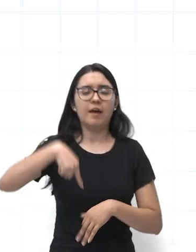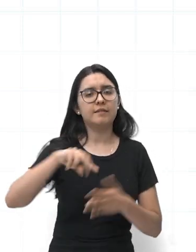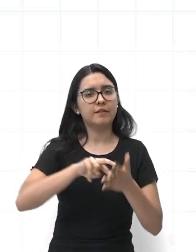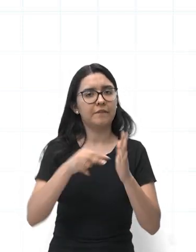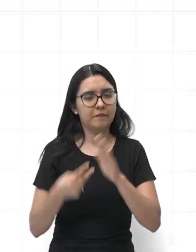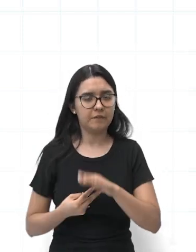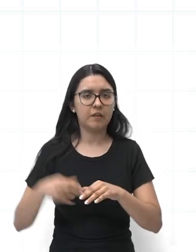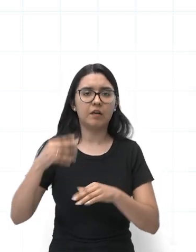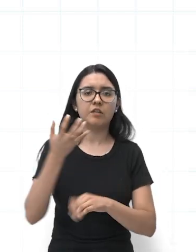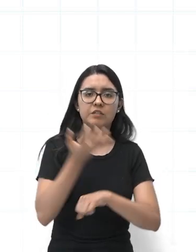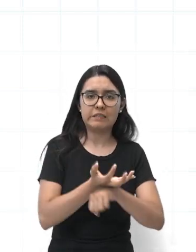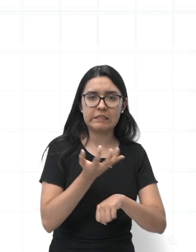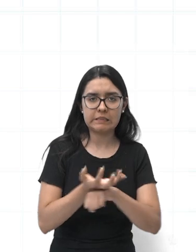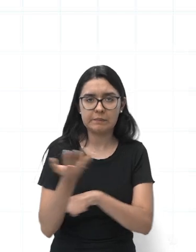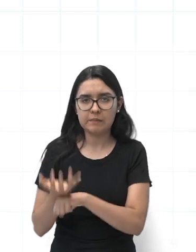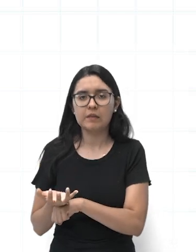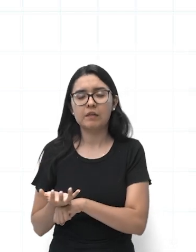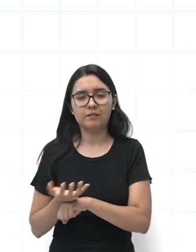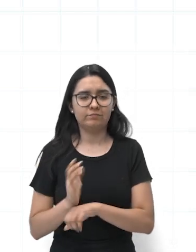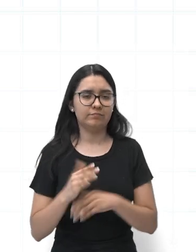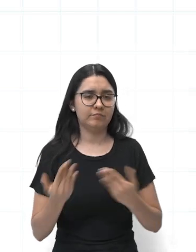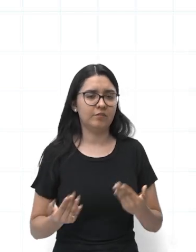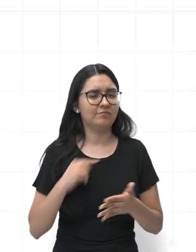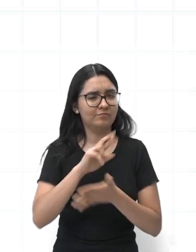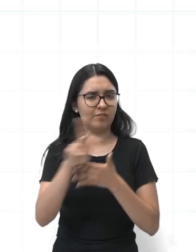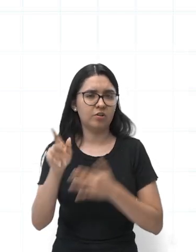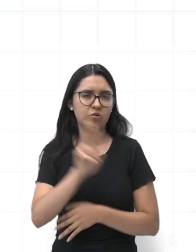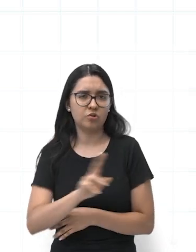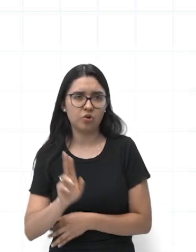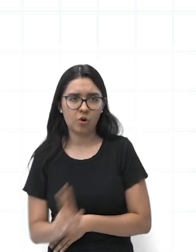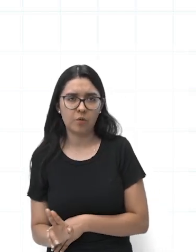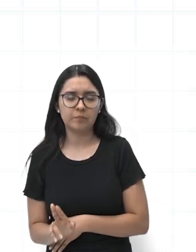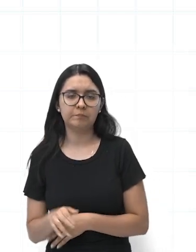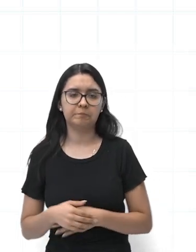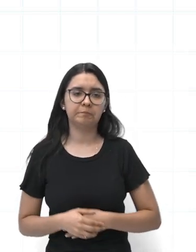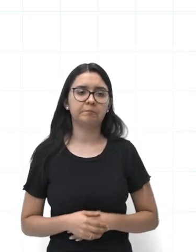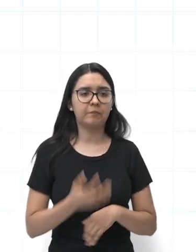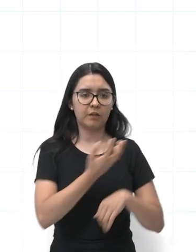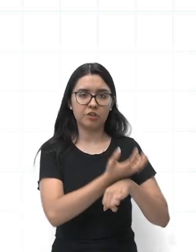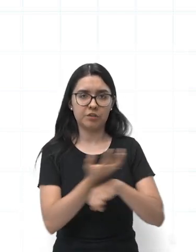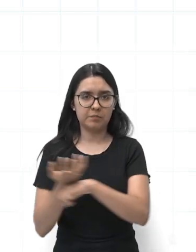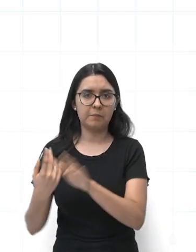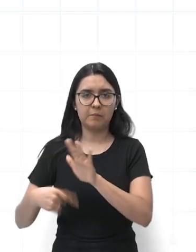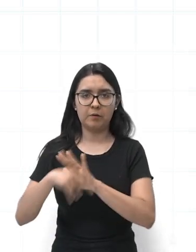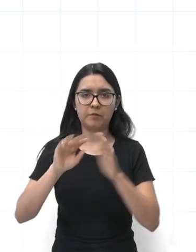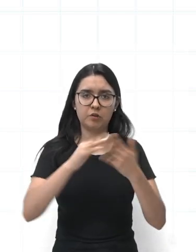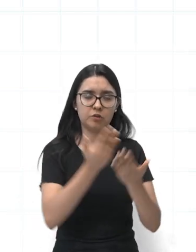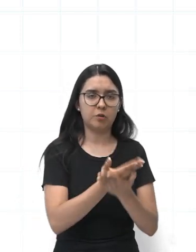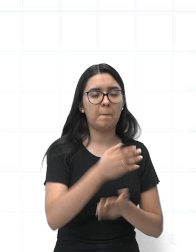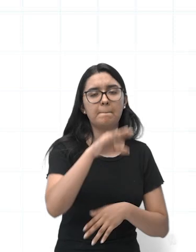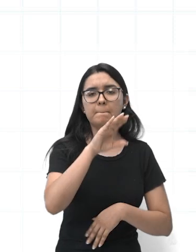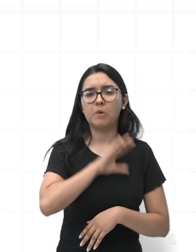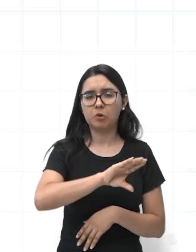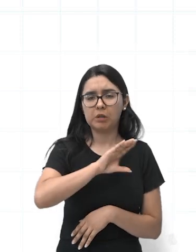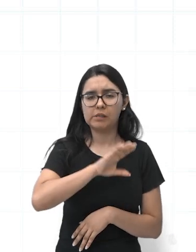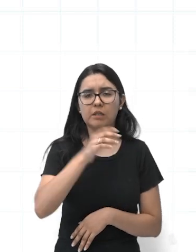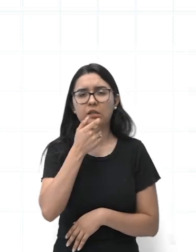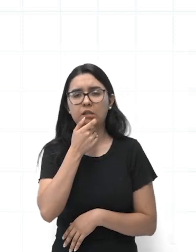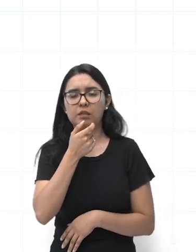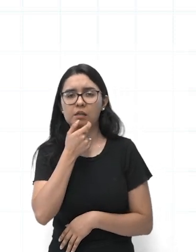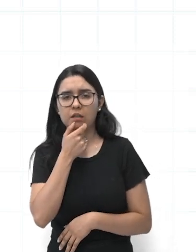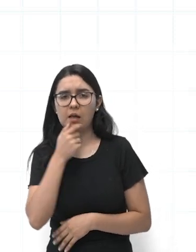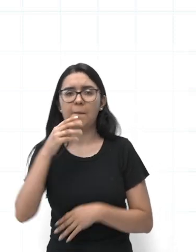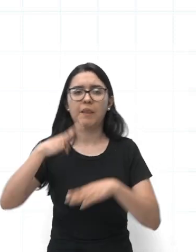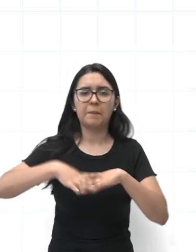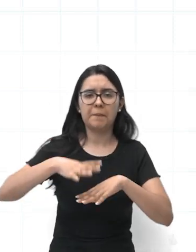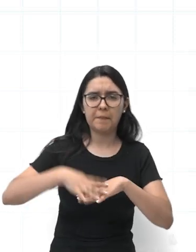os componentes, né? Tem vários nomes que a gente utiliza, né? Então, os componentes curriculares aí. Então, é língua portuguesa, é língua inglesa,